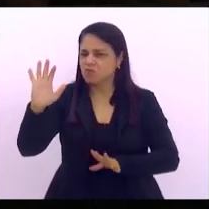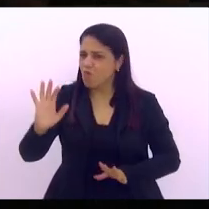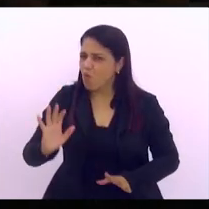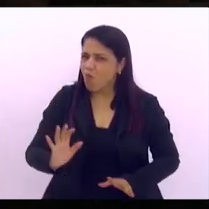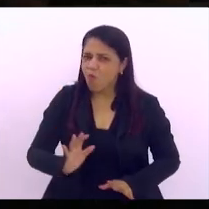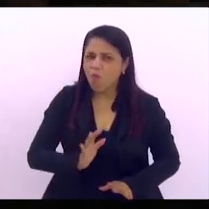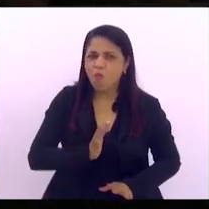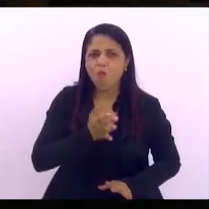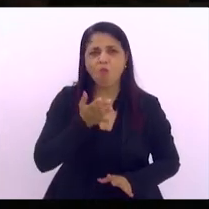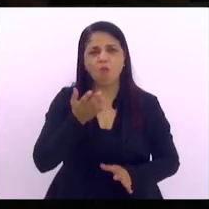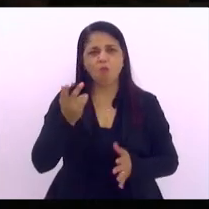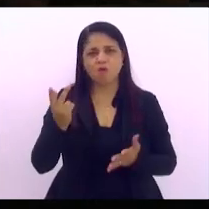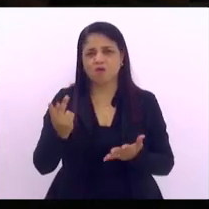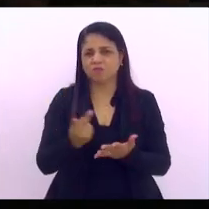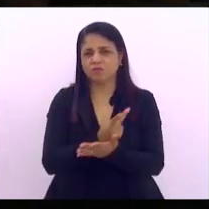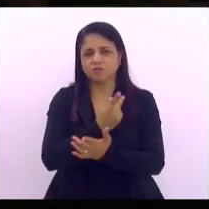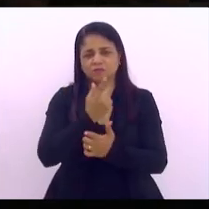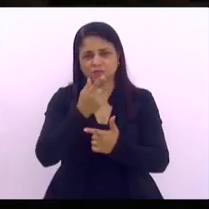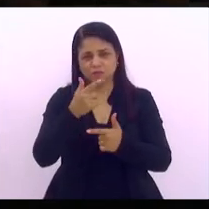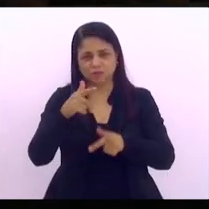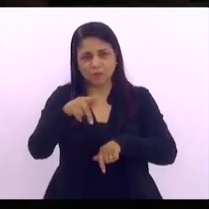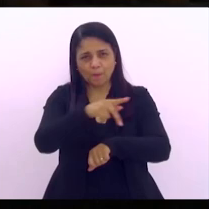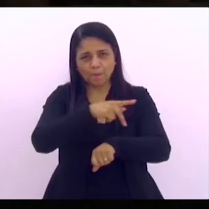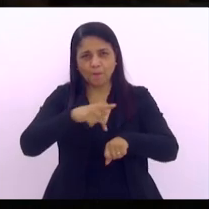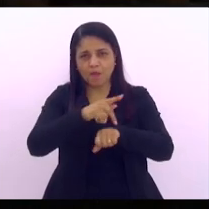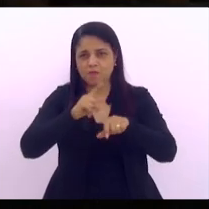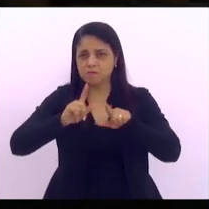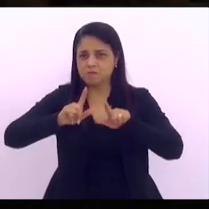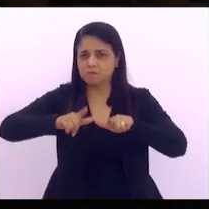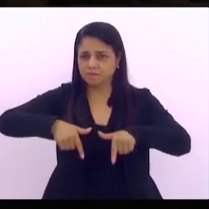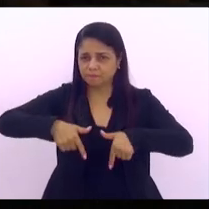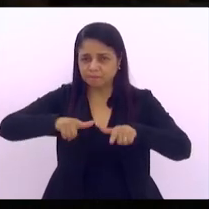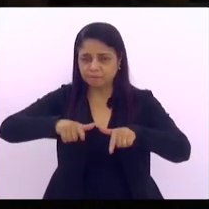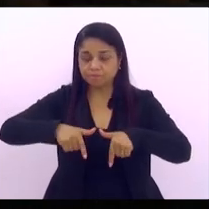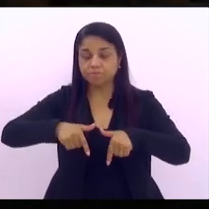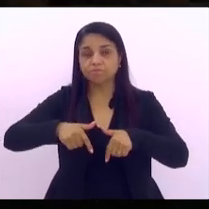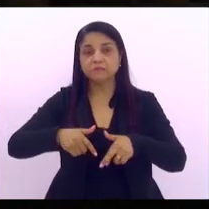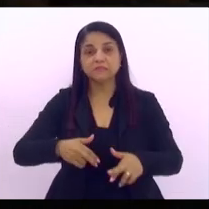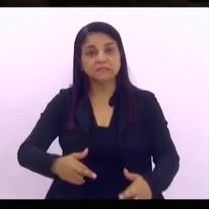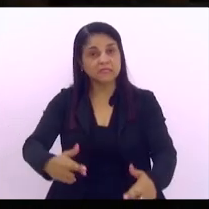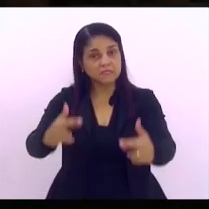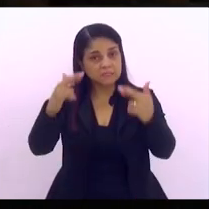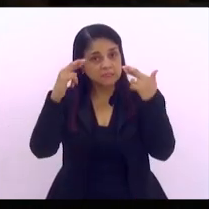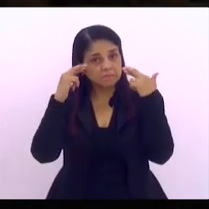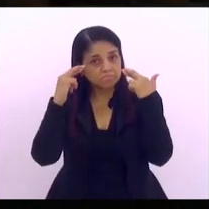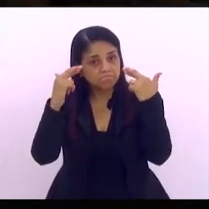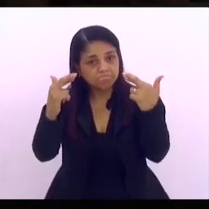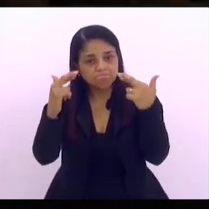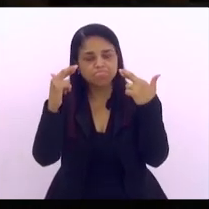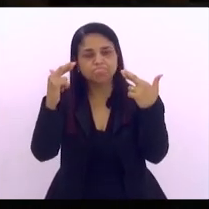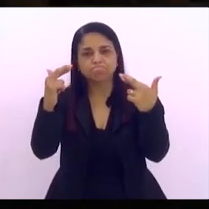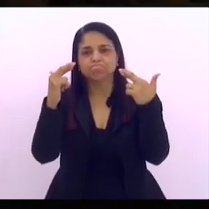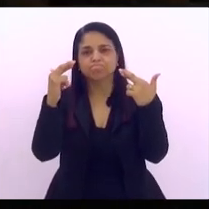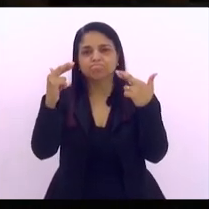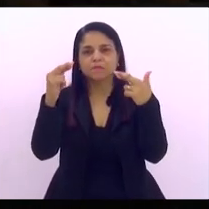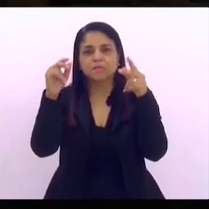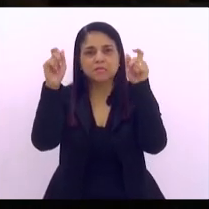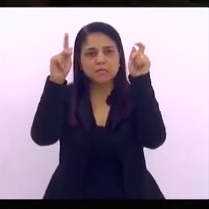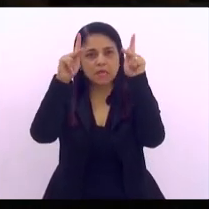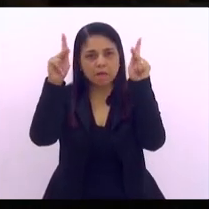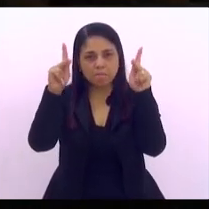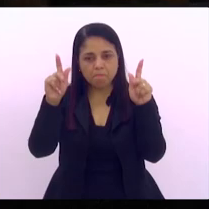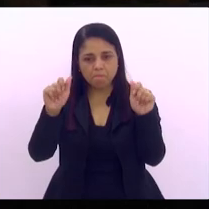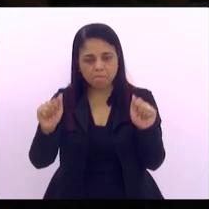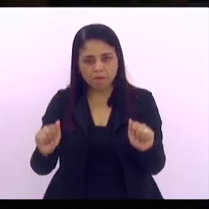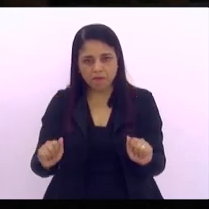praticada, e sempre na esperança, né, que um dia a paz possa